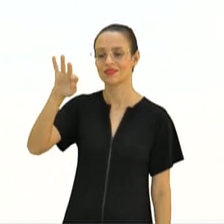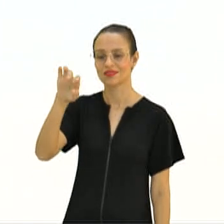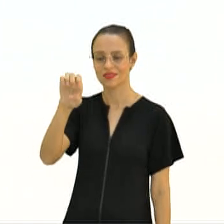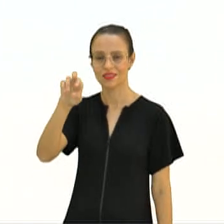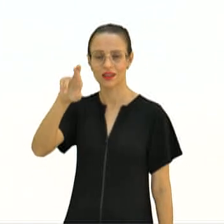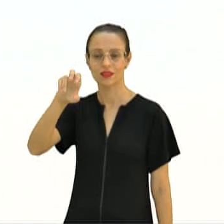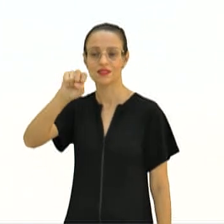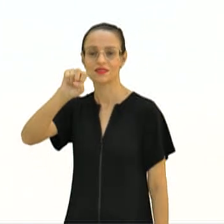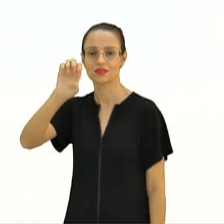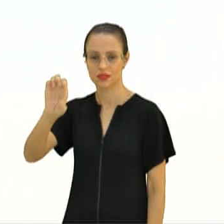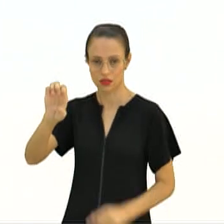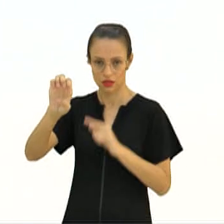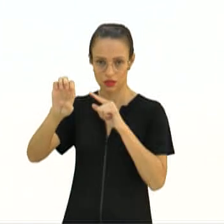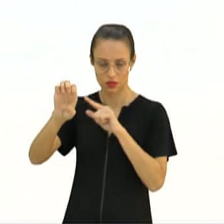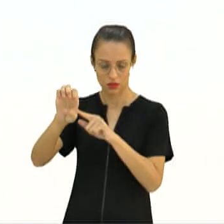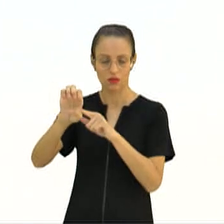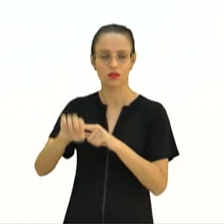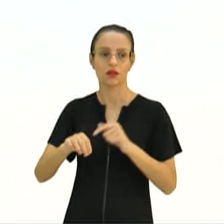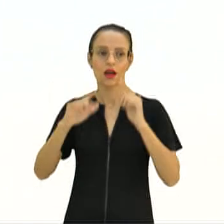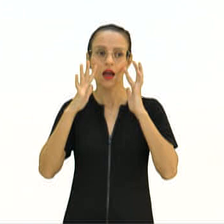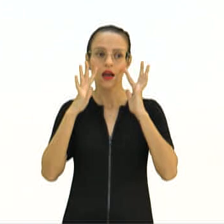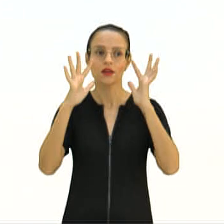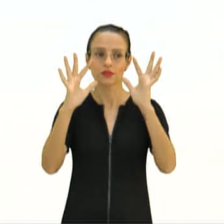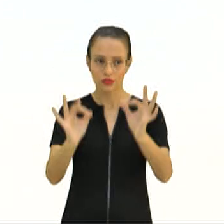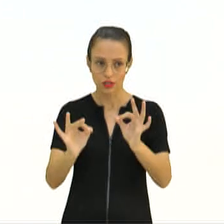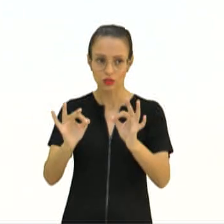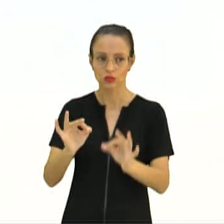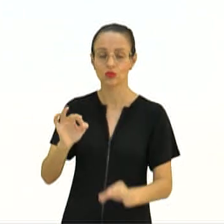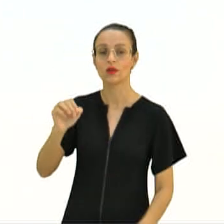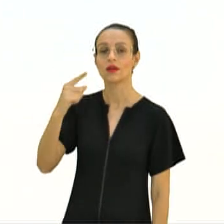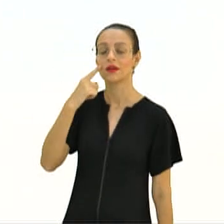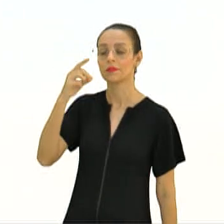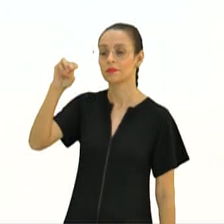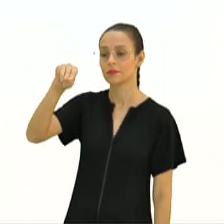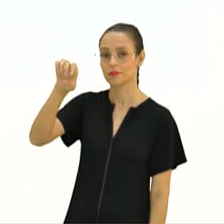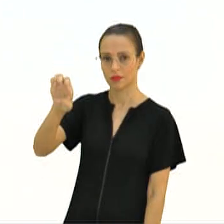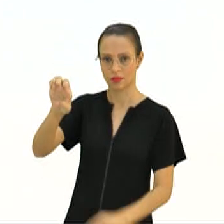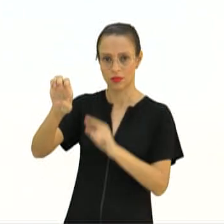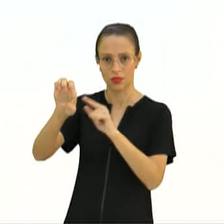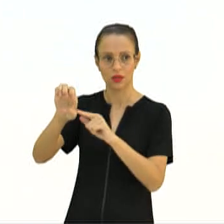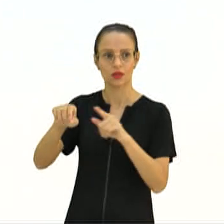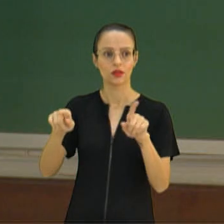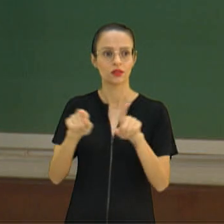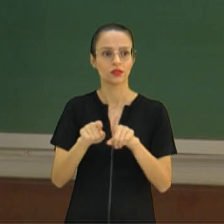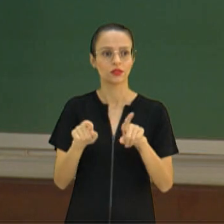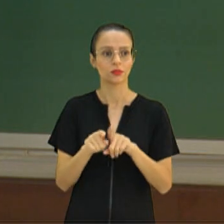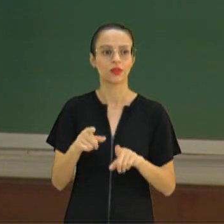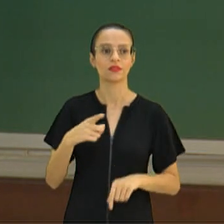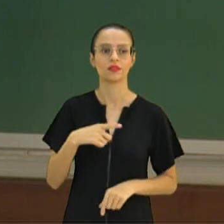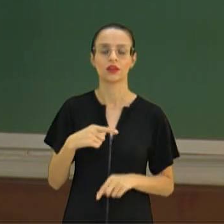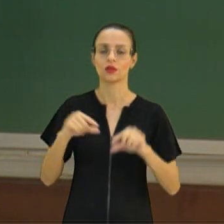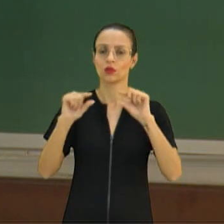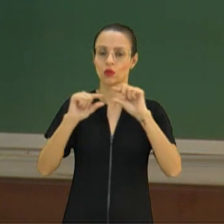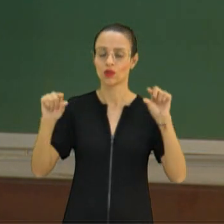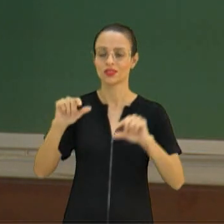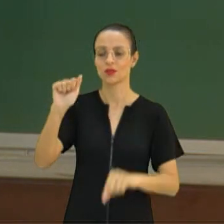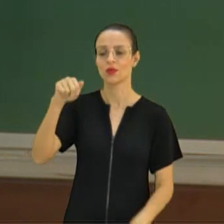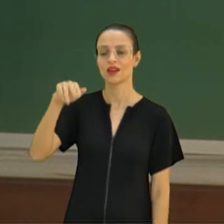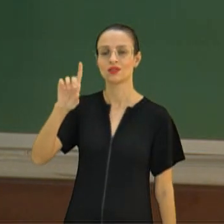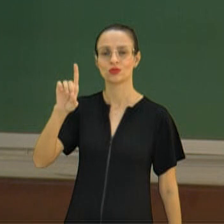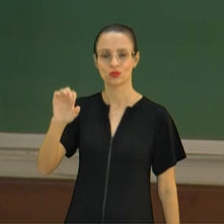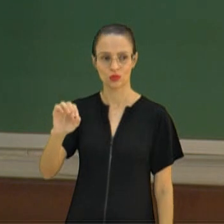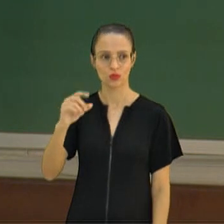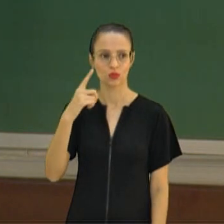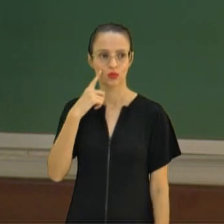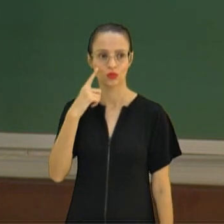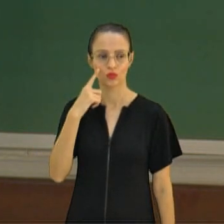manter-se bem. Fiquei atento, lembrando-me das informações. Então vejamos. Também temos orações aqui do gerúndio e do